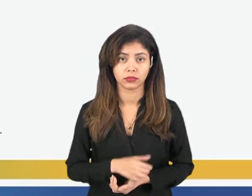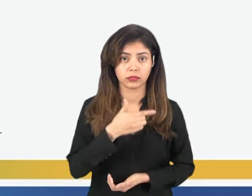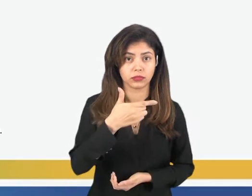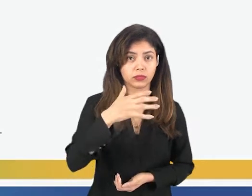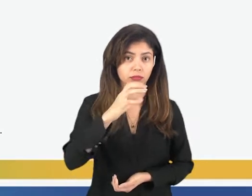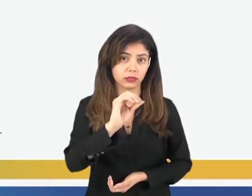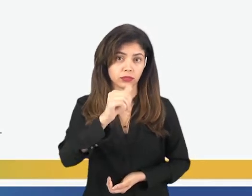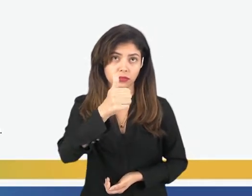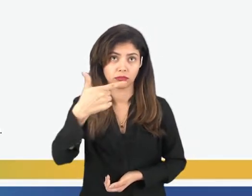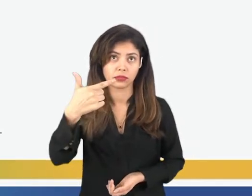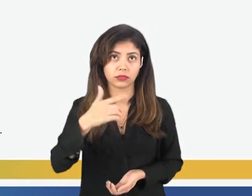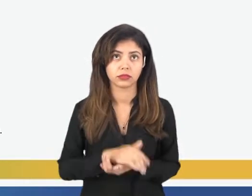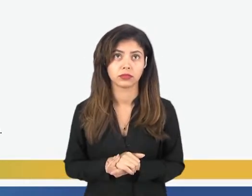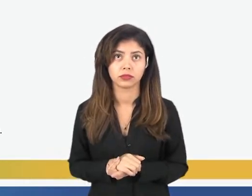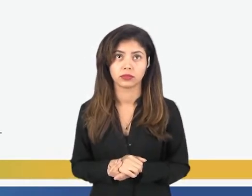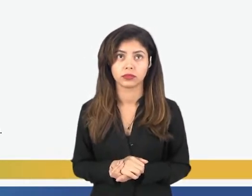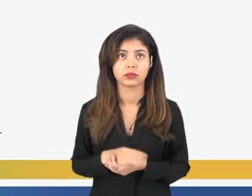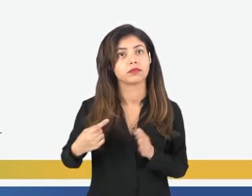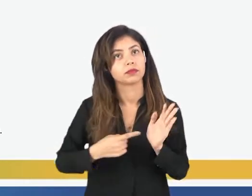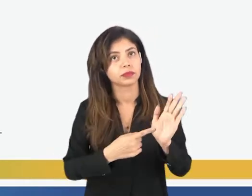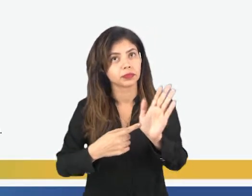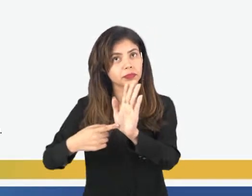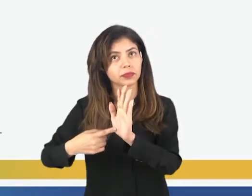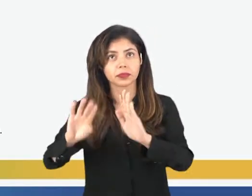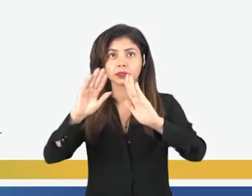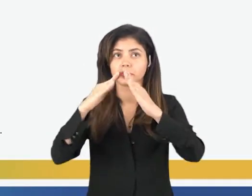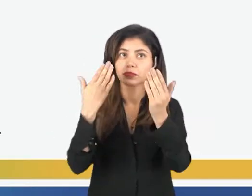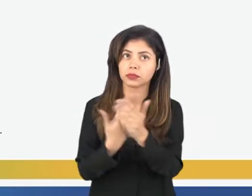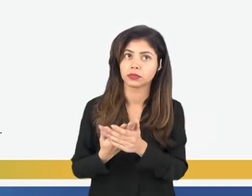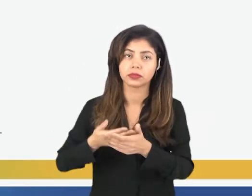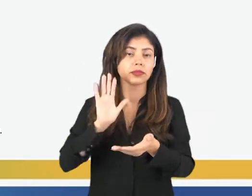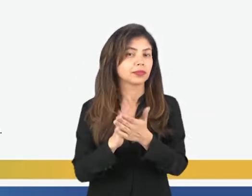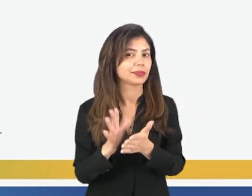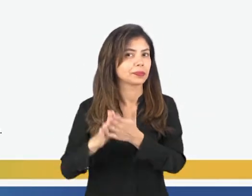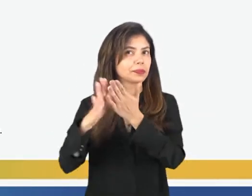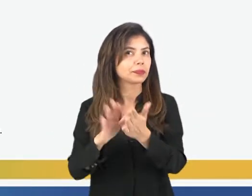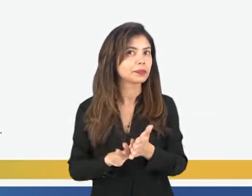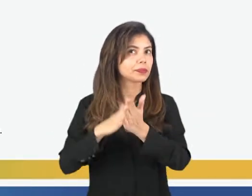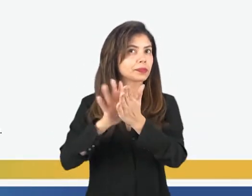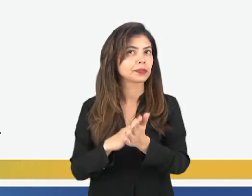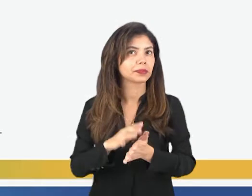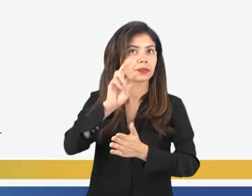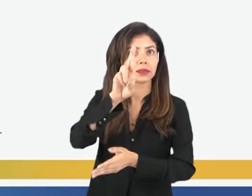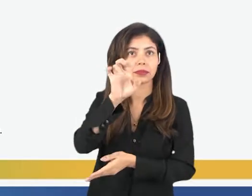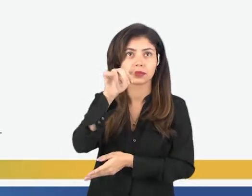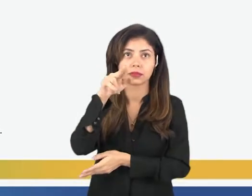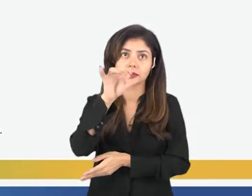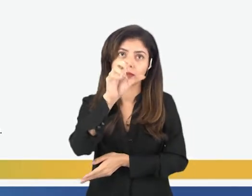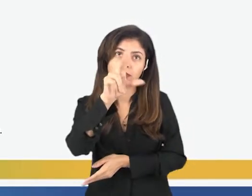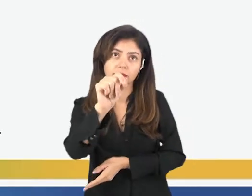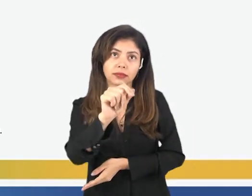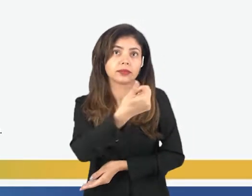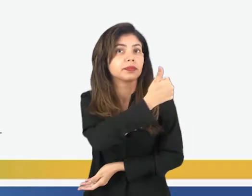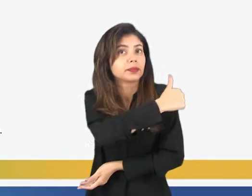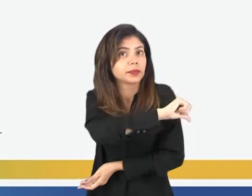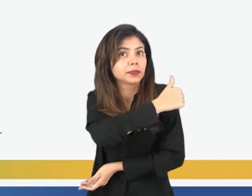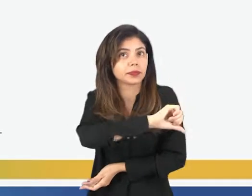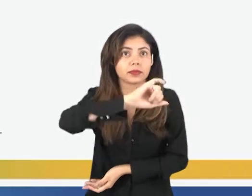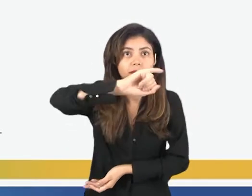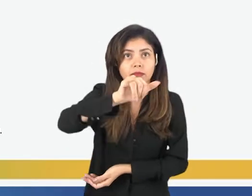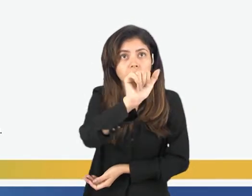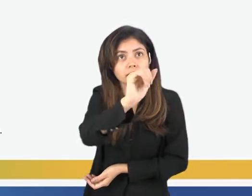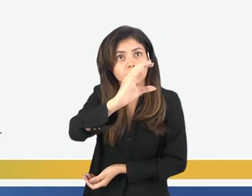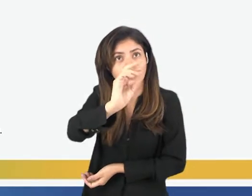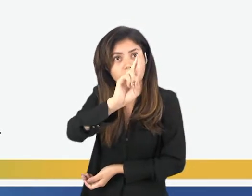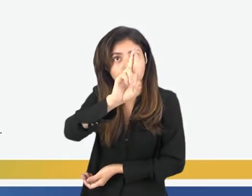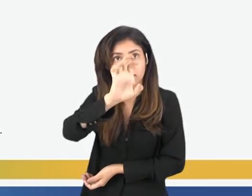Em 2012, foi homenageado pela Escola de Samba Renascer de Jacarepaguá, do Rio de Janeiro. Vamos